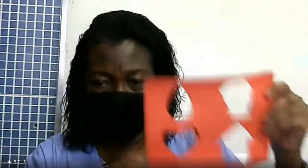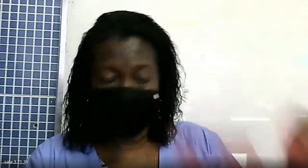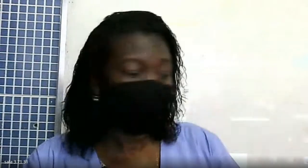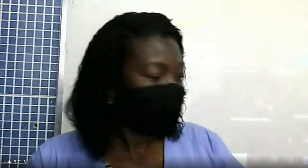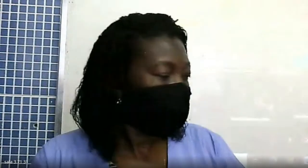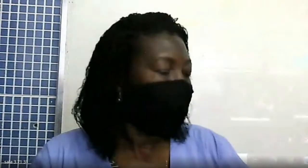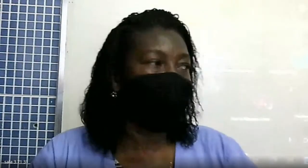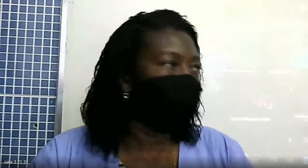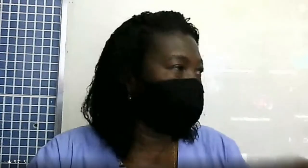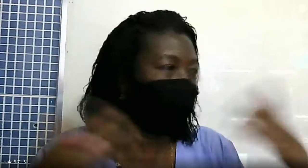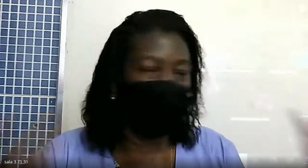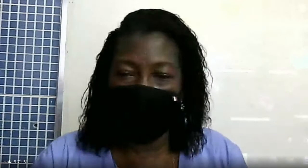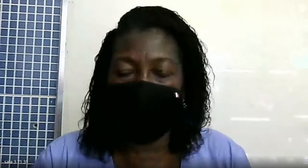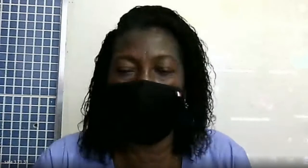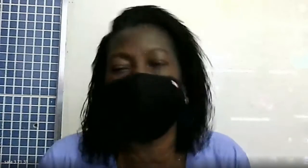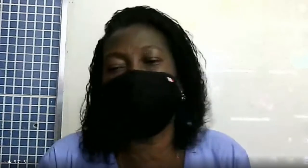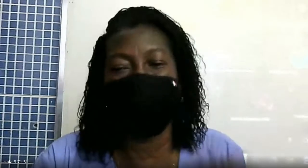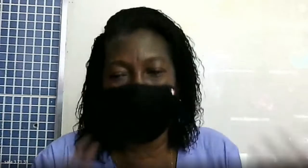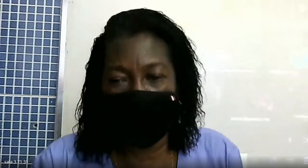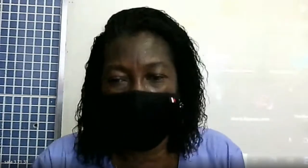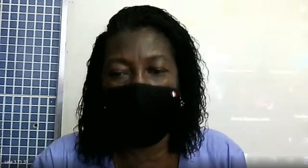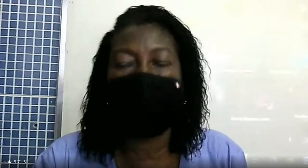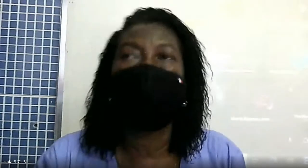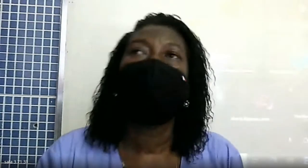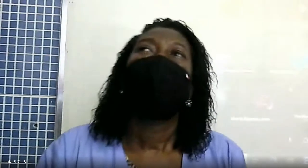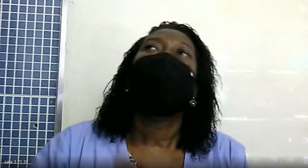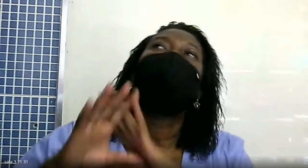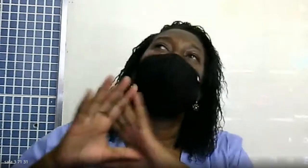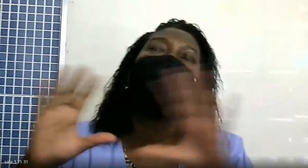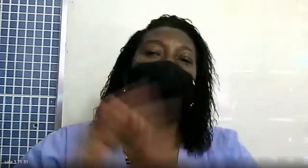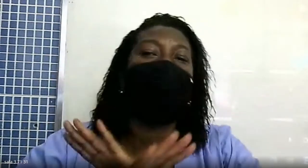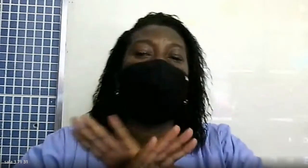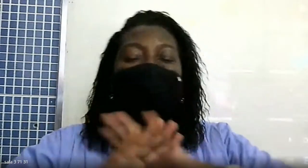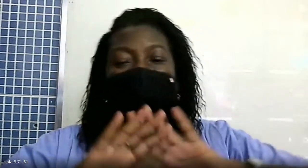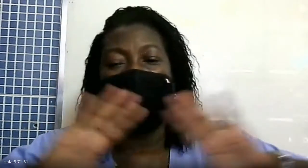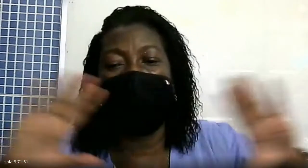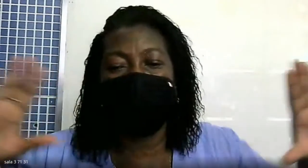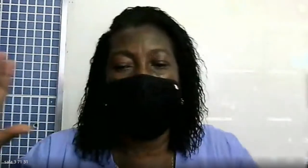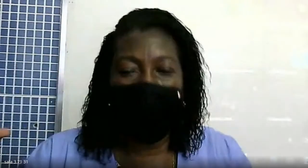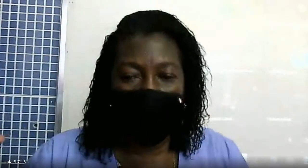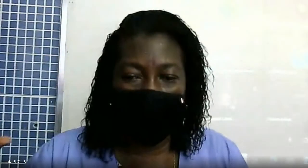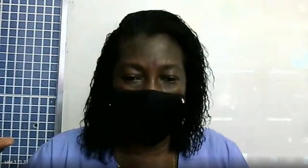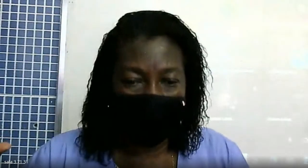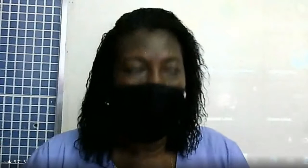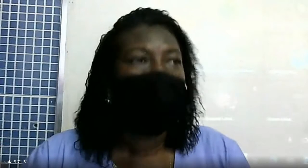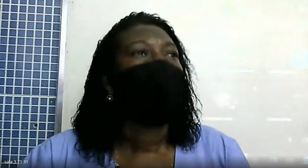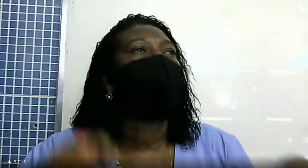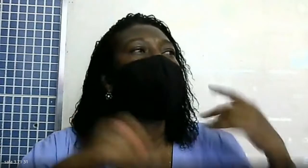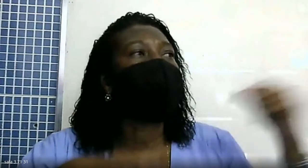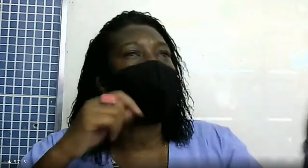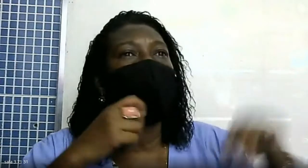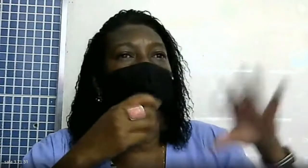vazados. Cada um fez o que quis, né, tinha gente que fazia na hora. Aí compramos uma lona